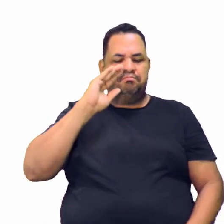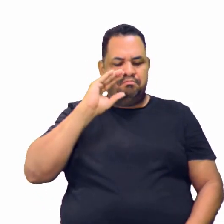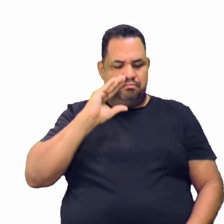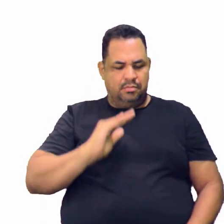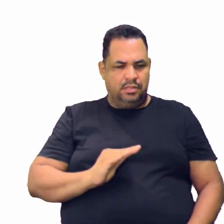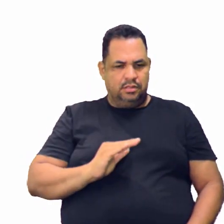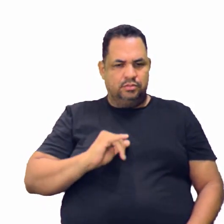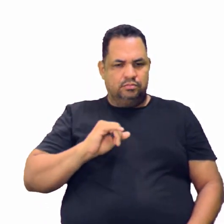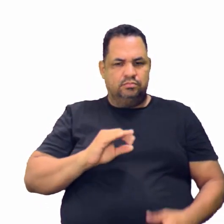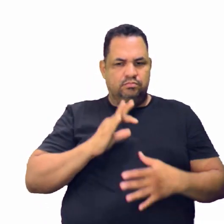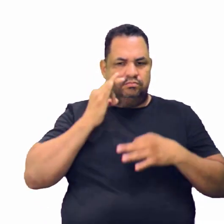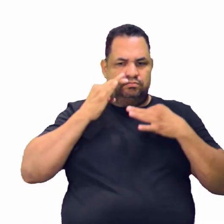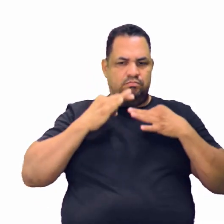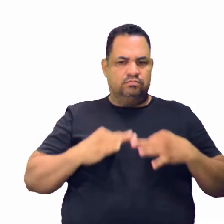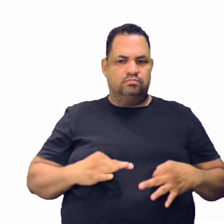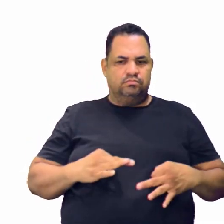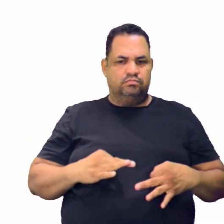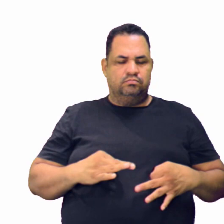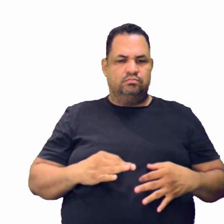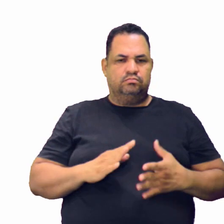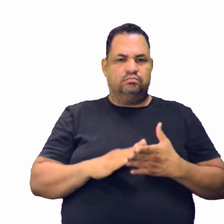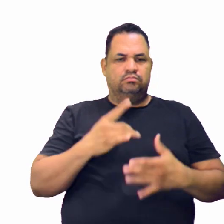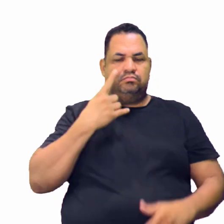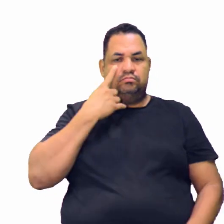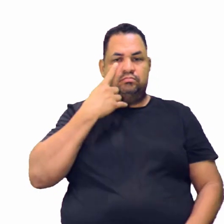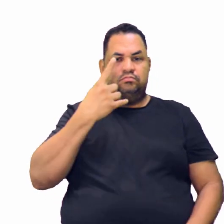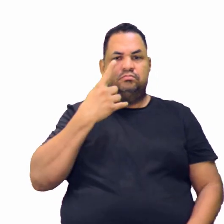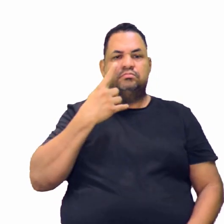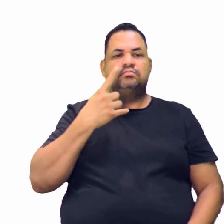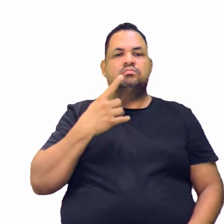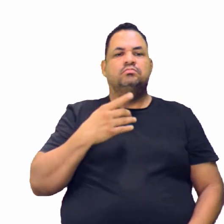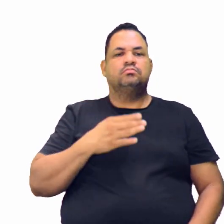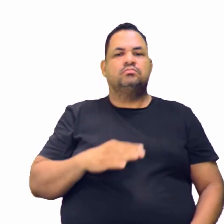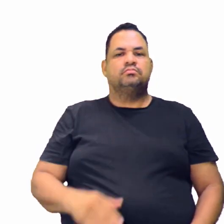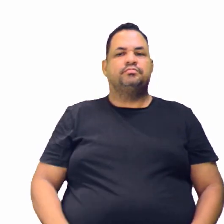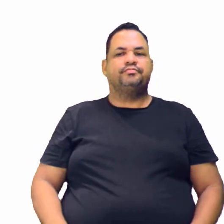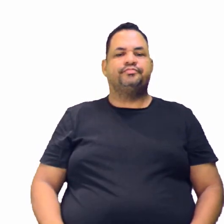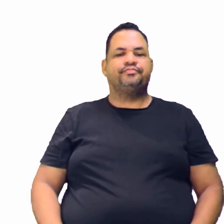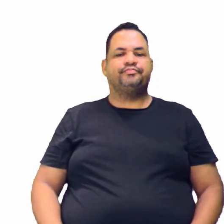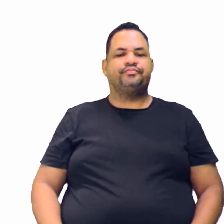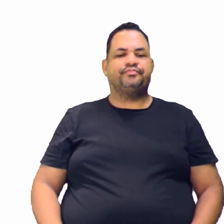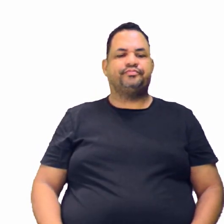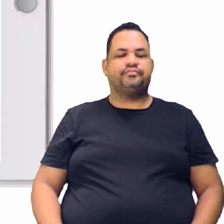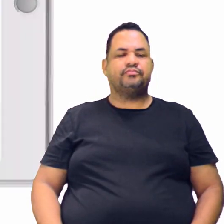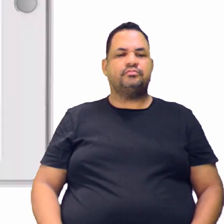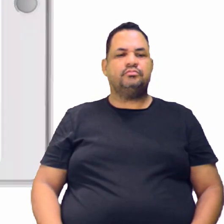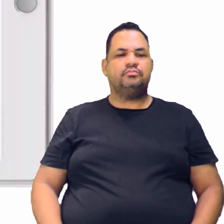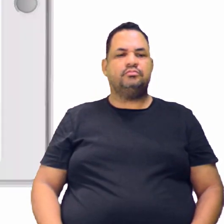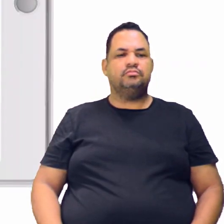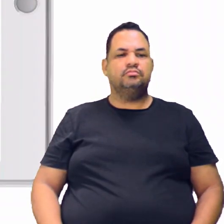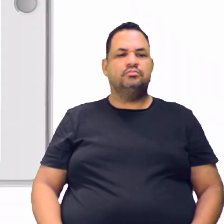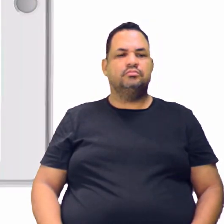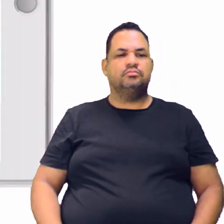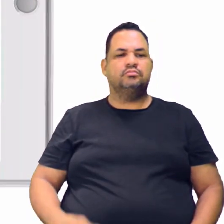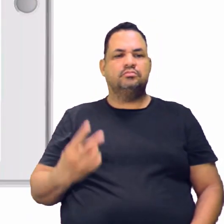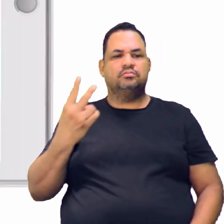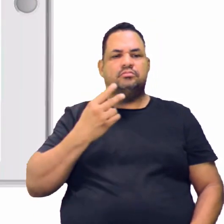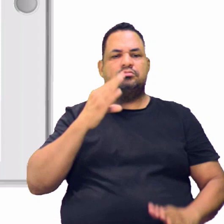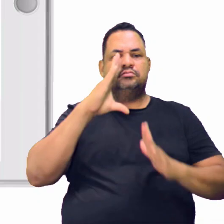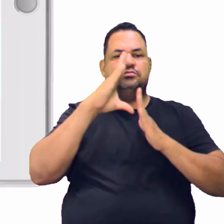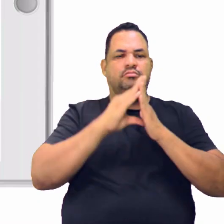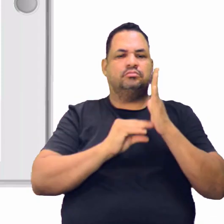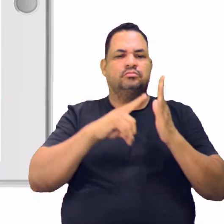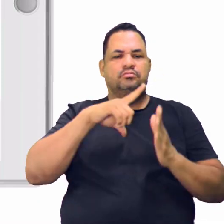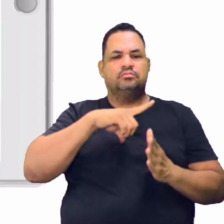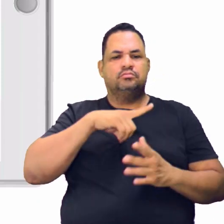justo. Beleza? Então, olha só, passando, vamos para o segundo assunto, o segundo conteúdo, nós